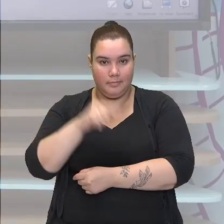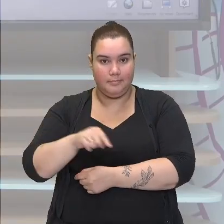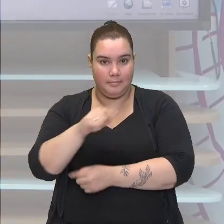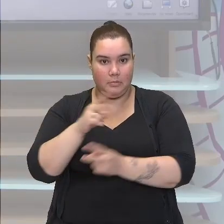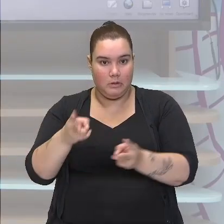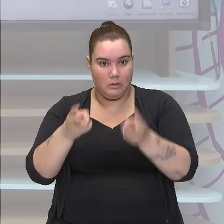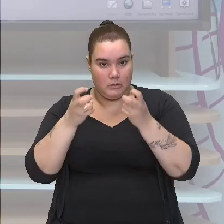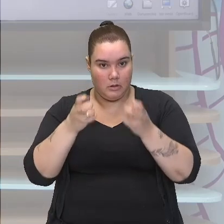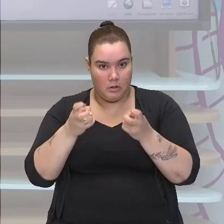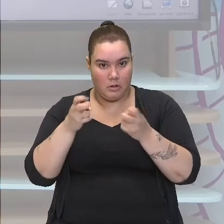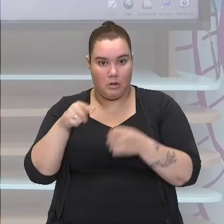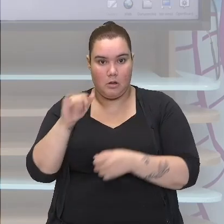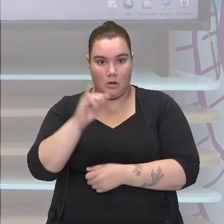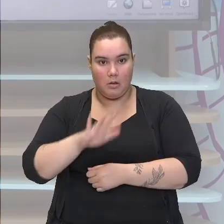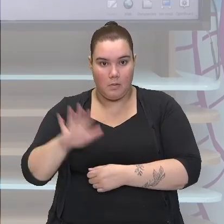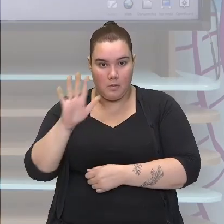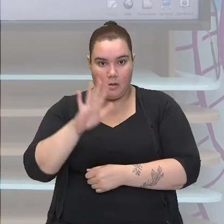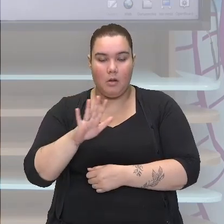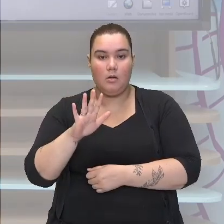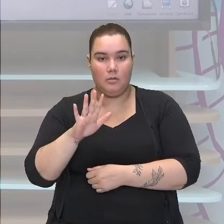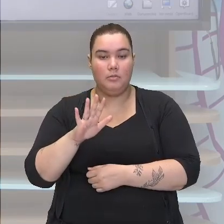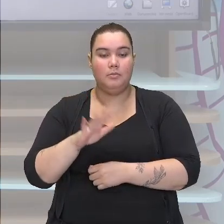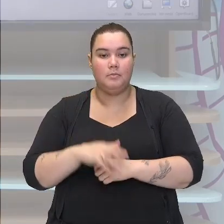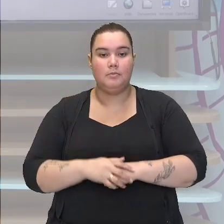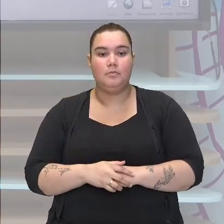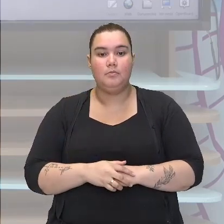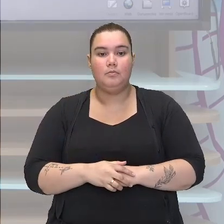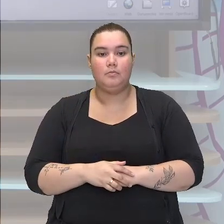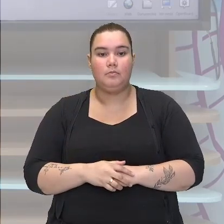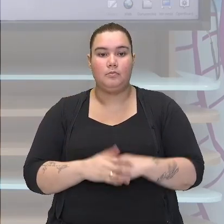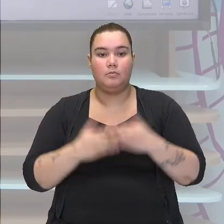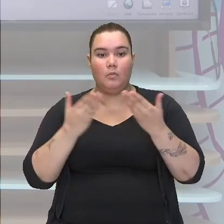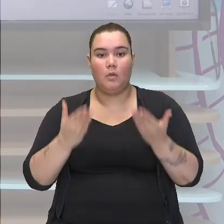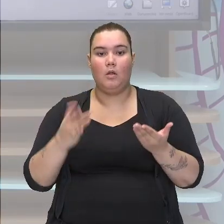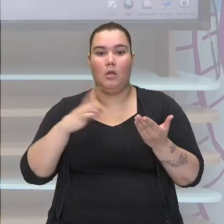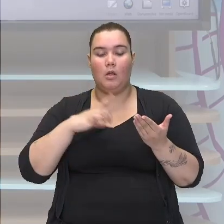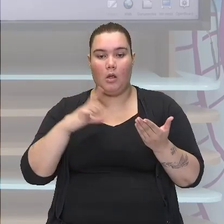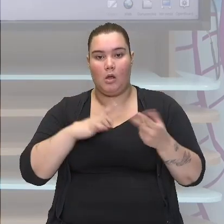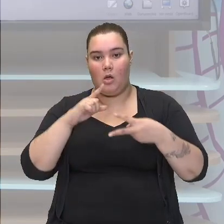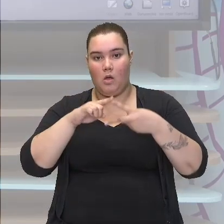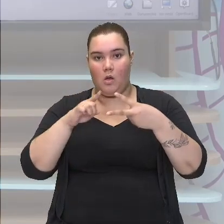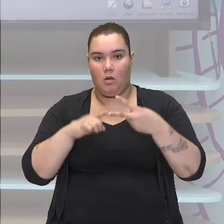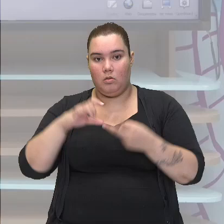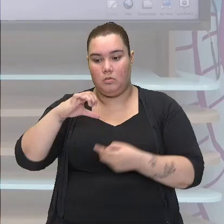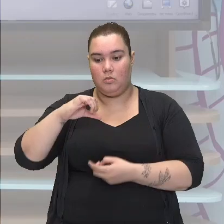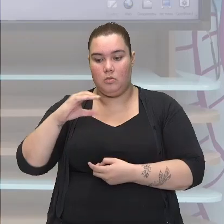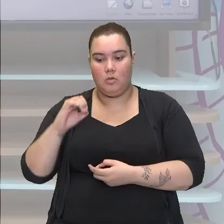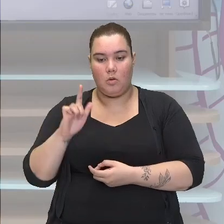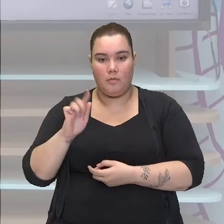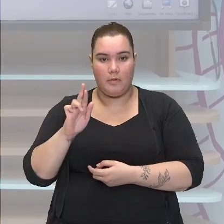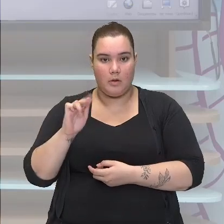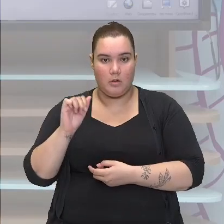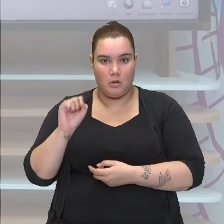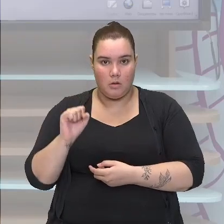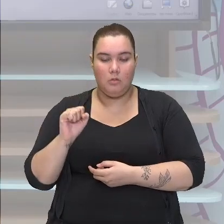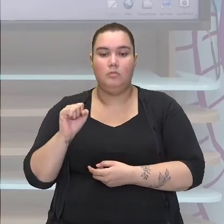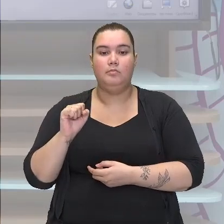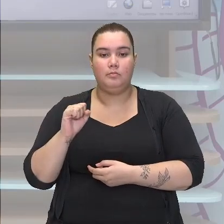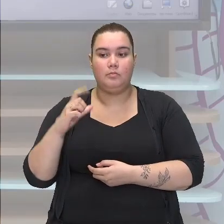no quadro digital ao meu lado, onde elas formam ângulos de 90 graus, elas, na